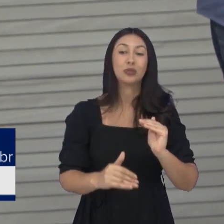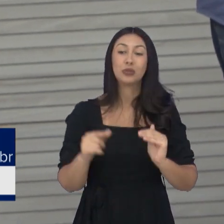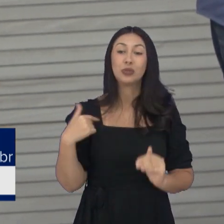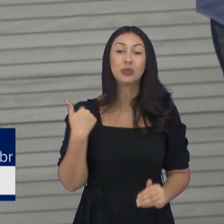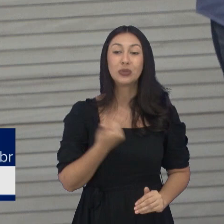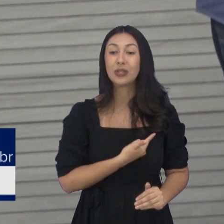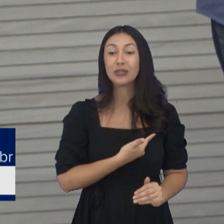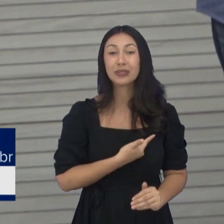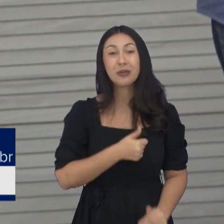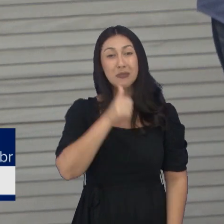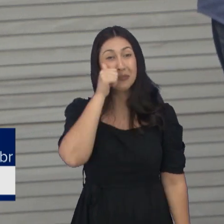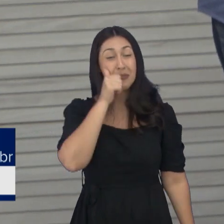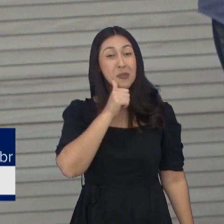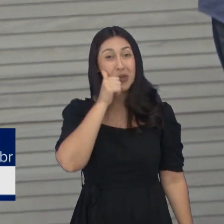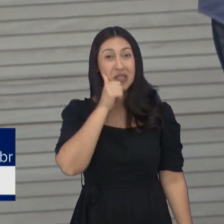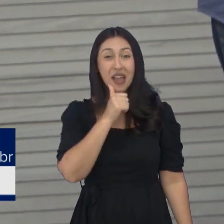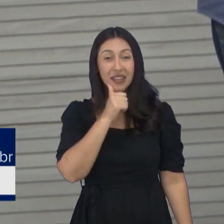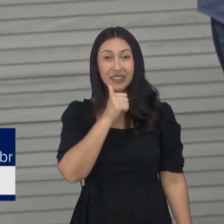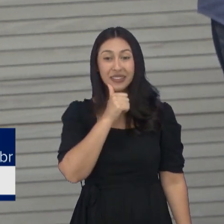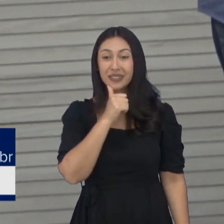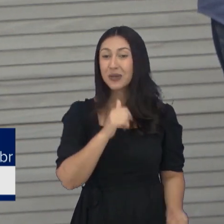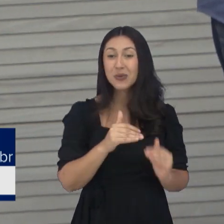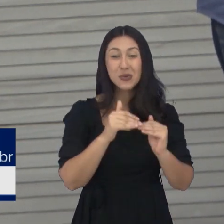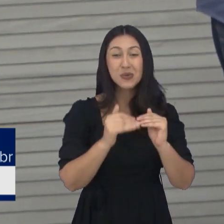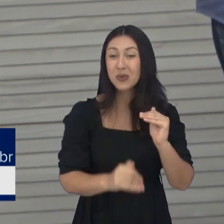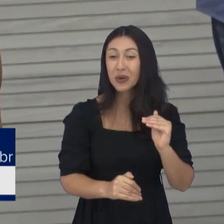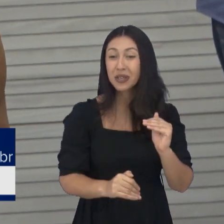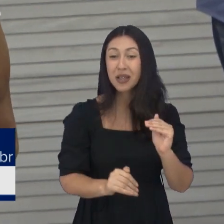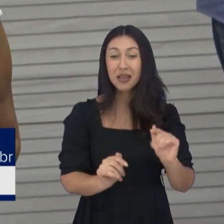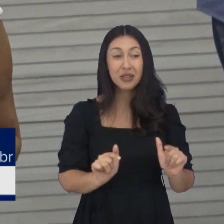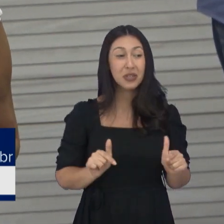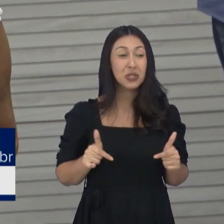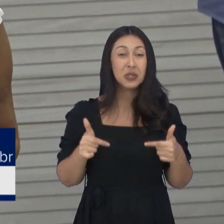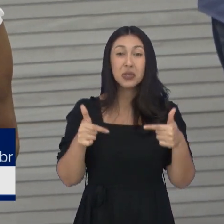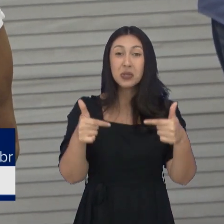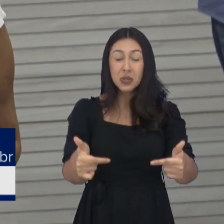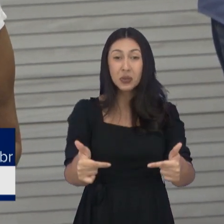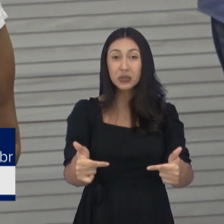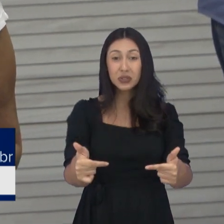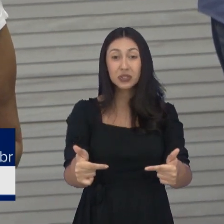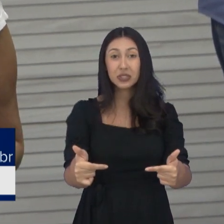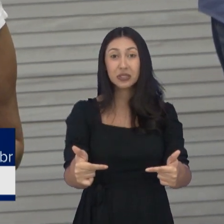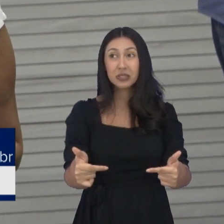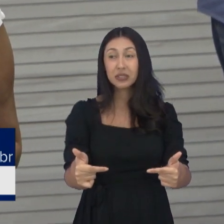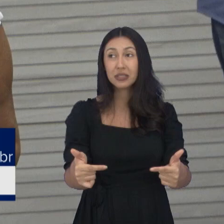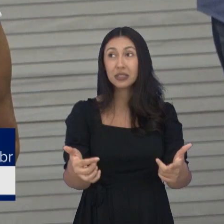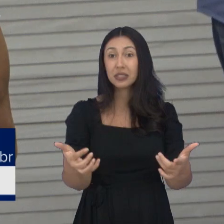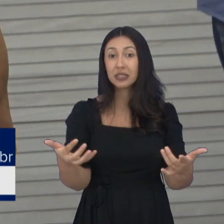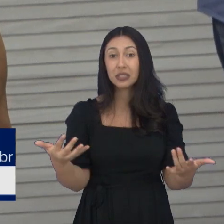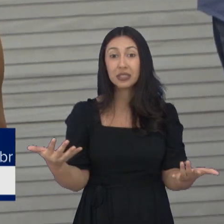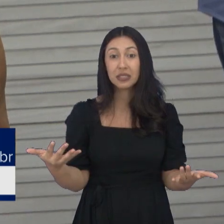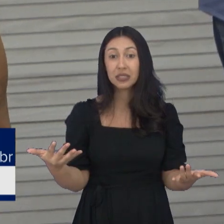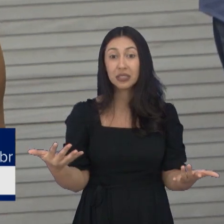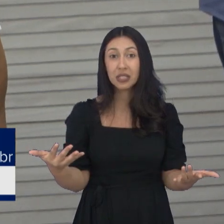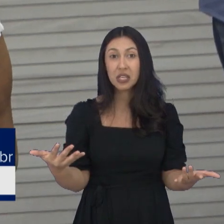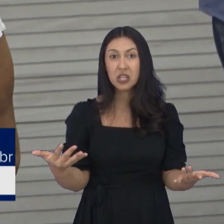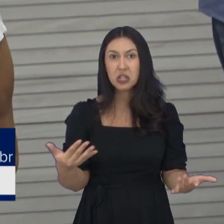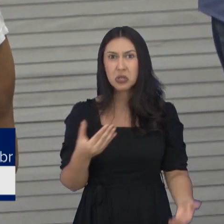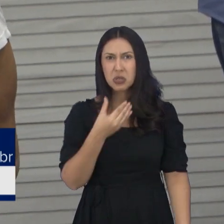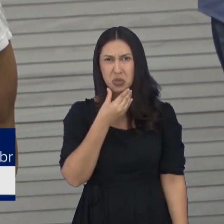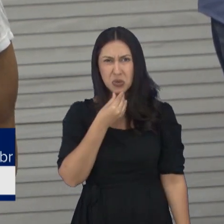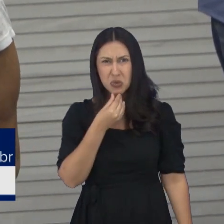de todas as mulheres do mundo contra essa posição de um